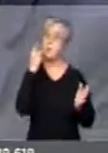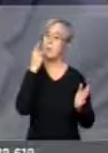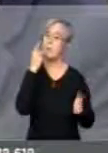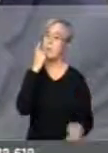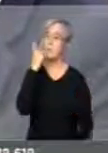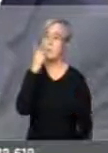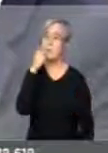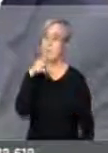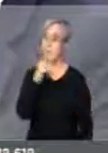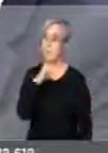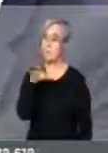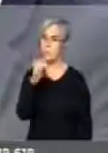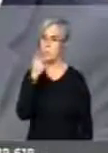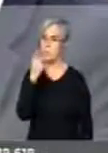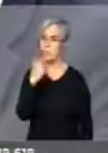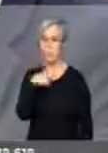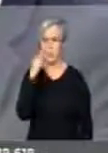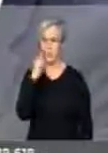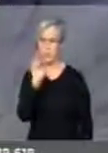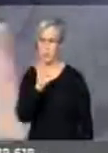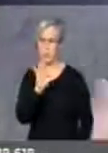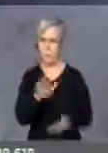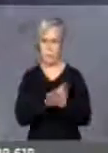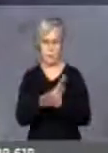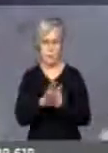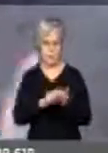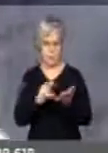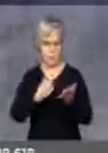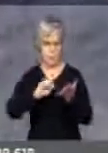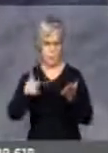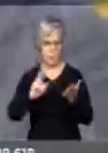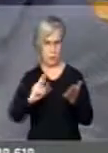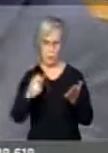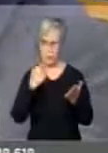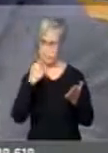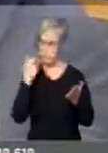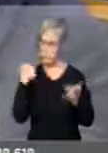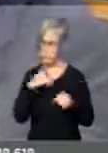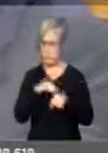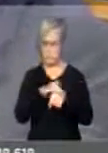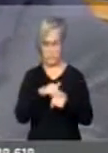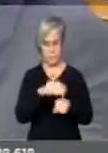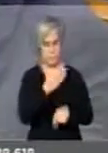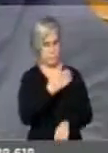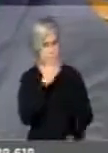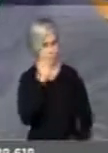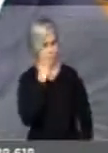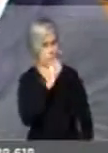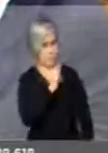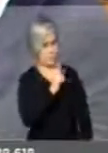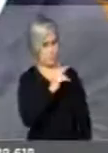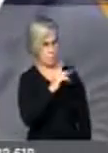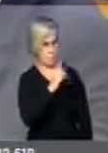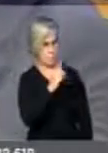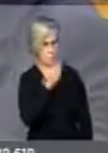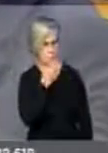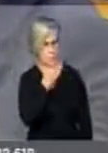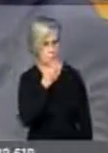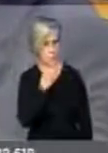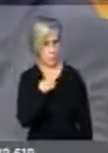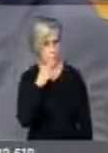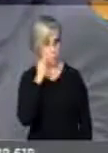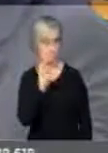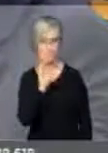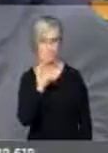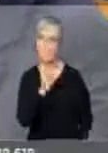falou, não vi também nenhum comentário fora disso. Há pouco eu conversava com o deputado Carlos Sampaio, falando sobre isso, não via